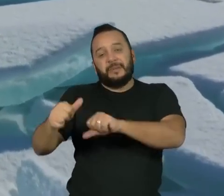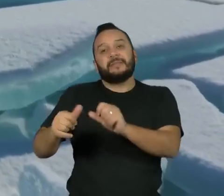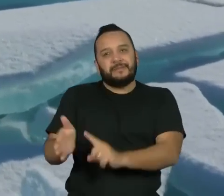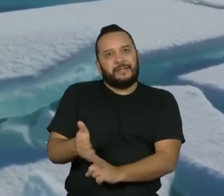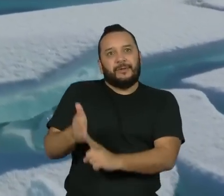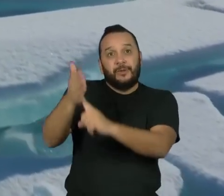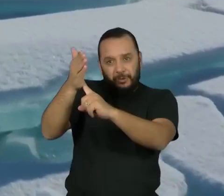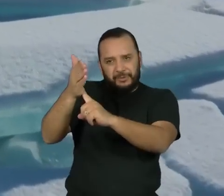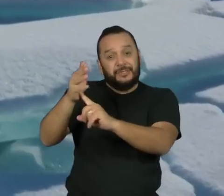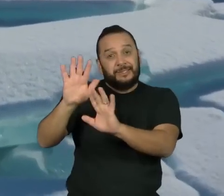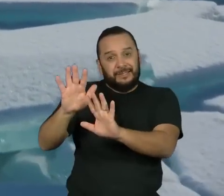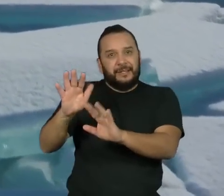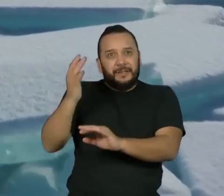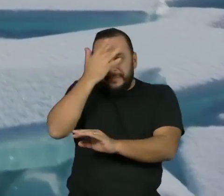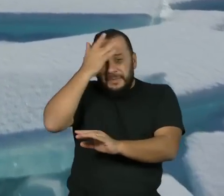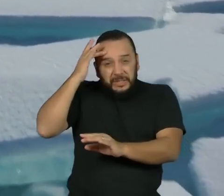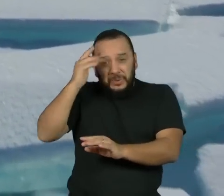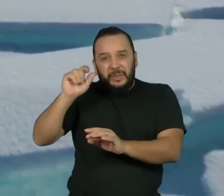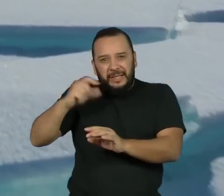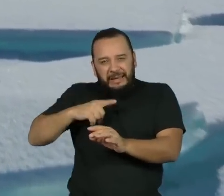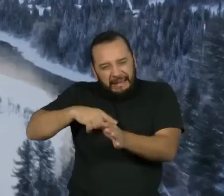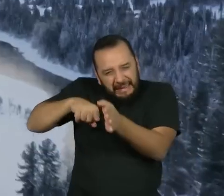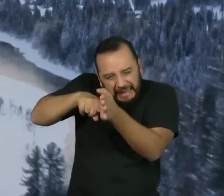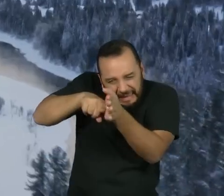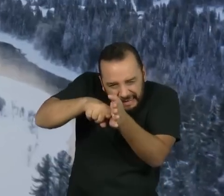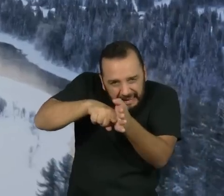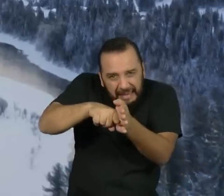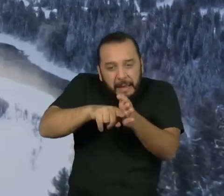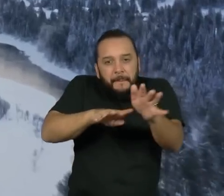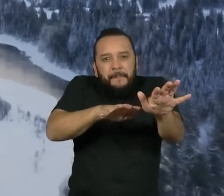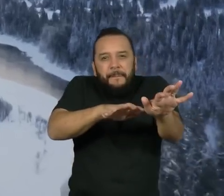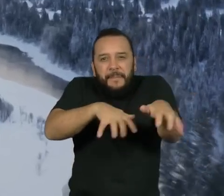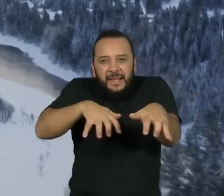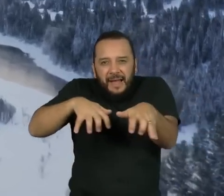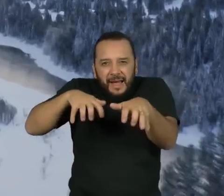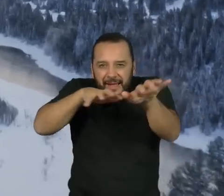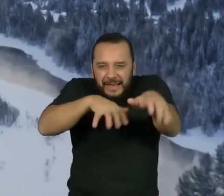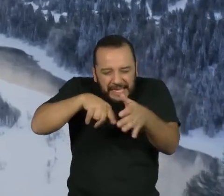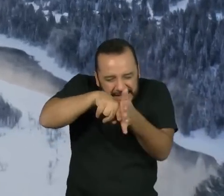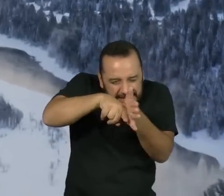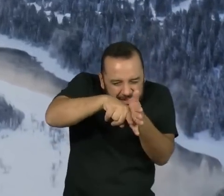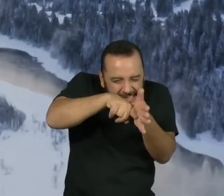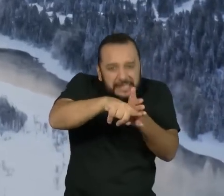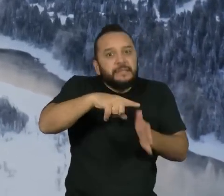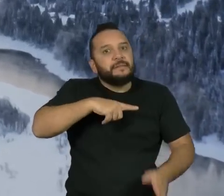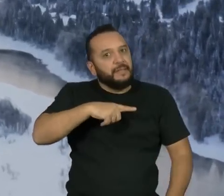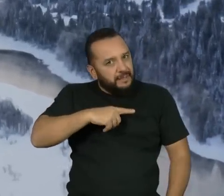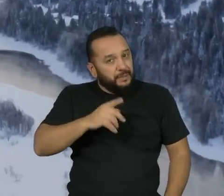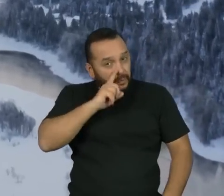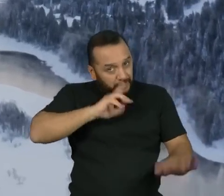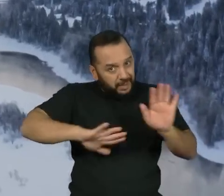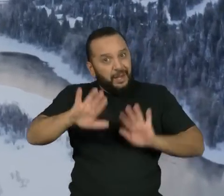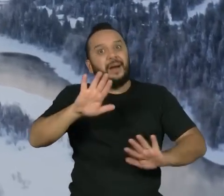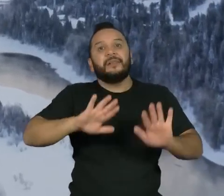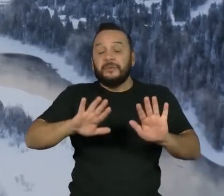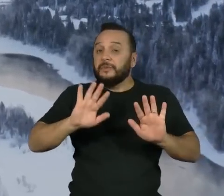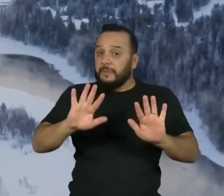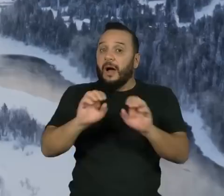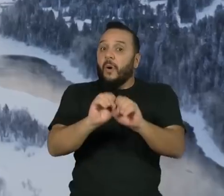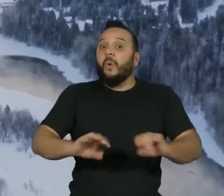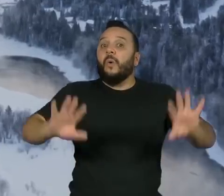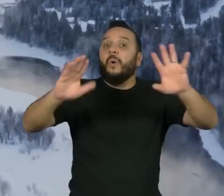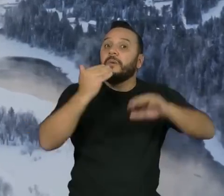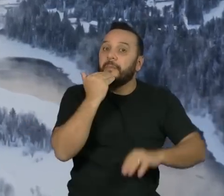aumenta a exploração de minerais escassos. A ONU pede à comunidade internacional que intensifique os esforços